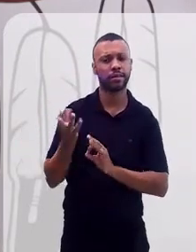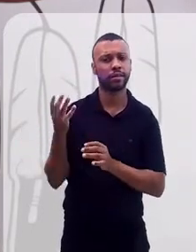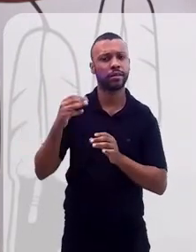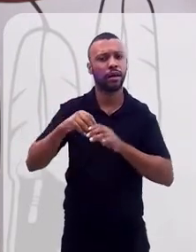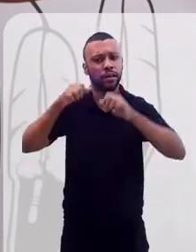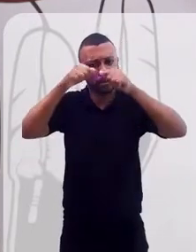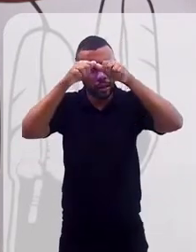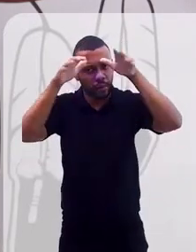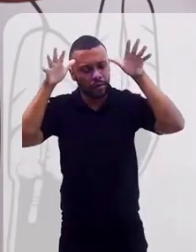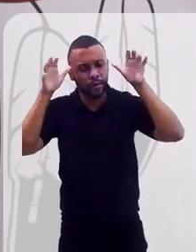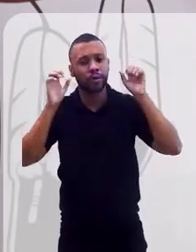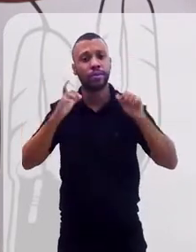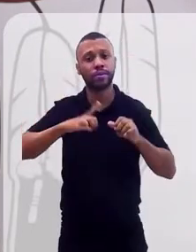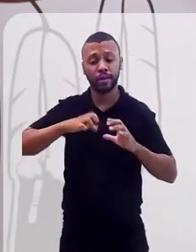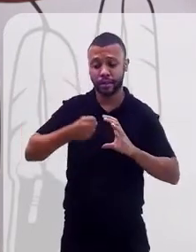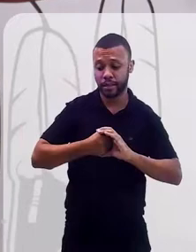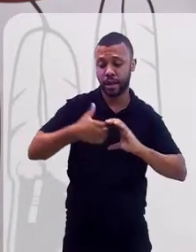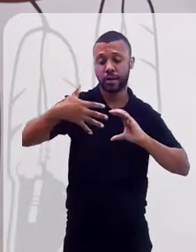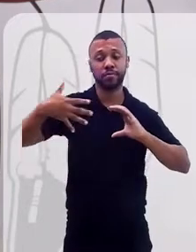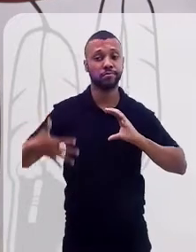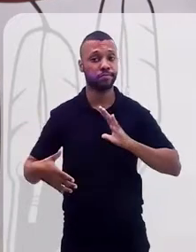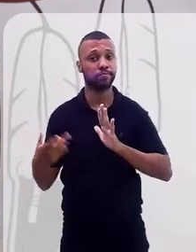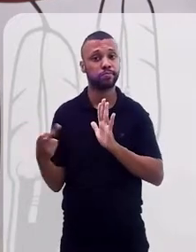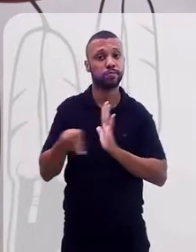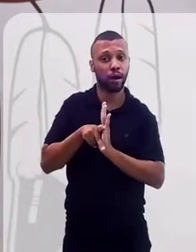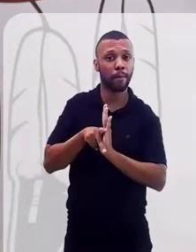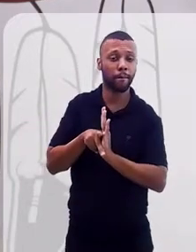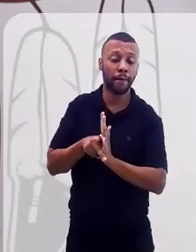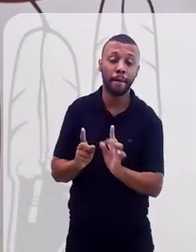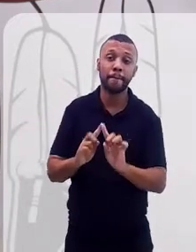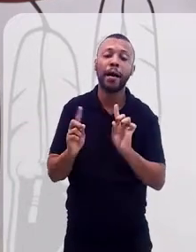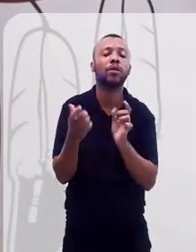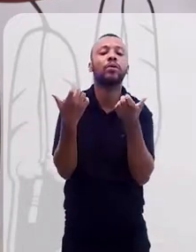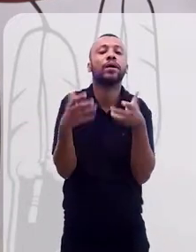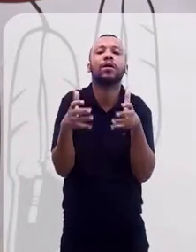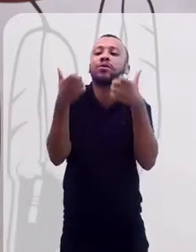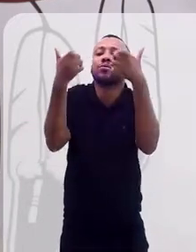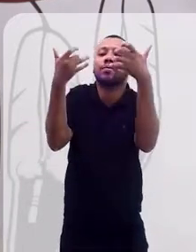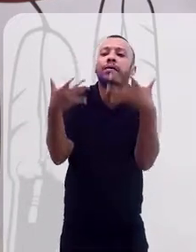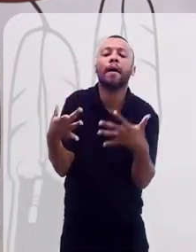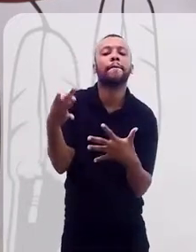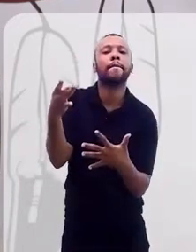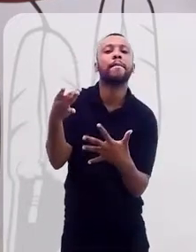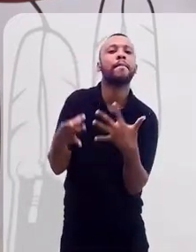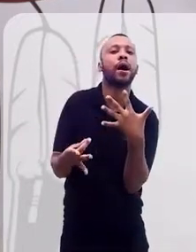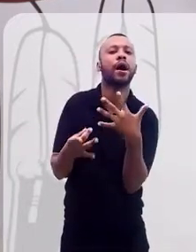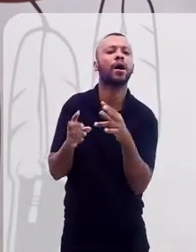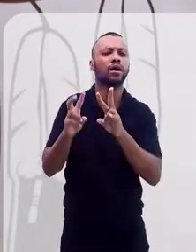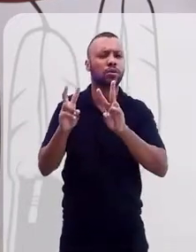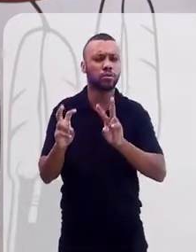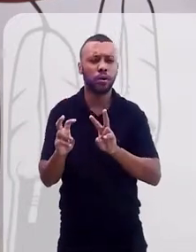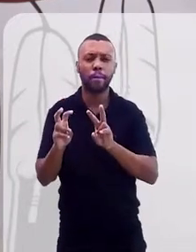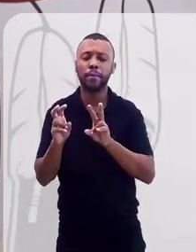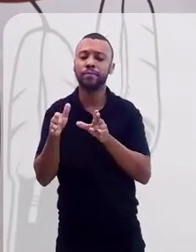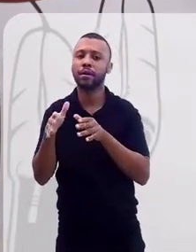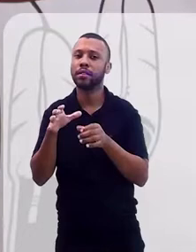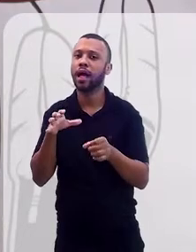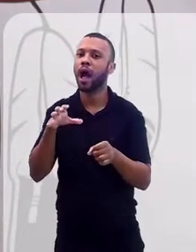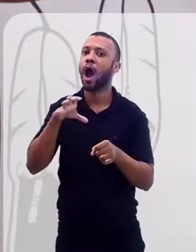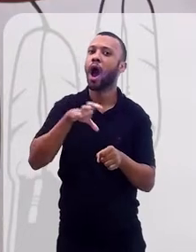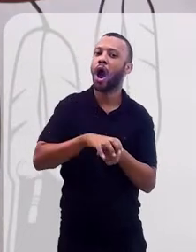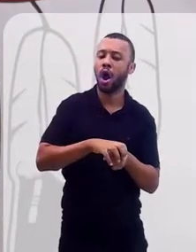na Amazônia, né, na nossa Amazônia, tinham essa qualidade. Mas não vou entrar no mérito da